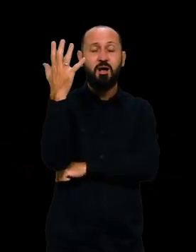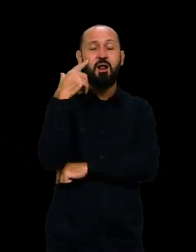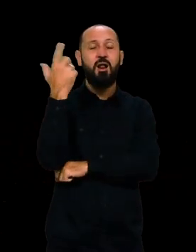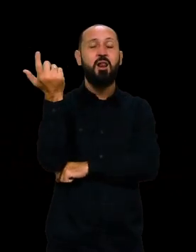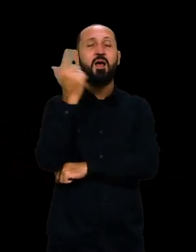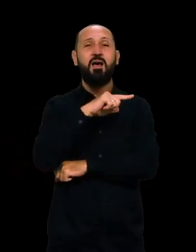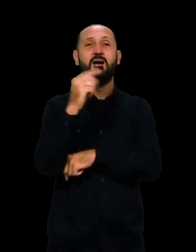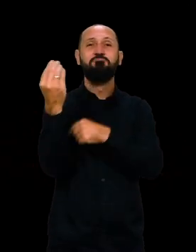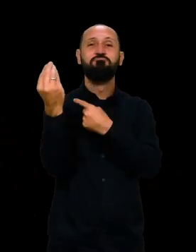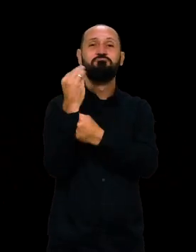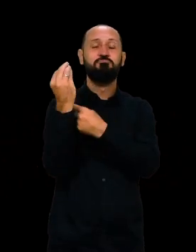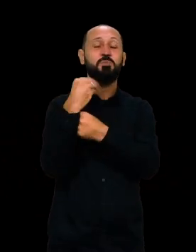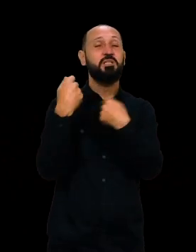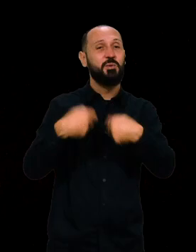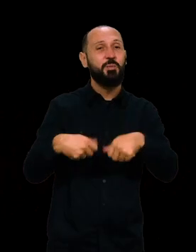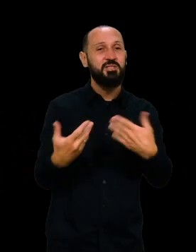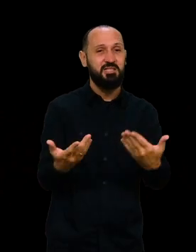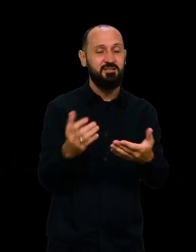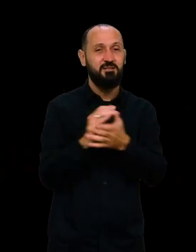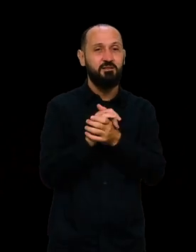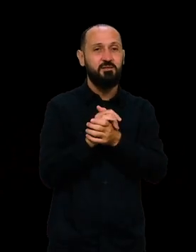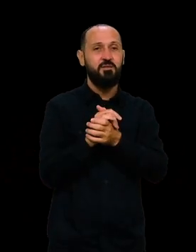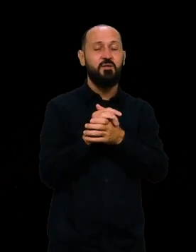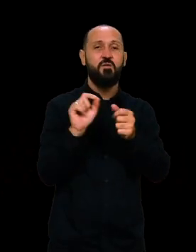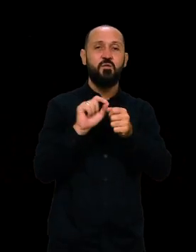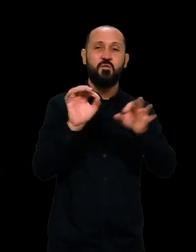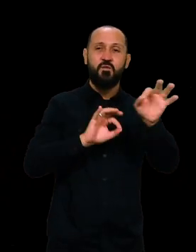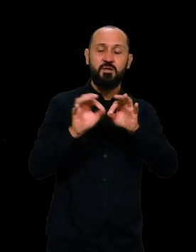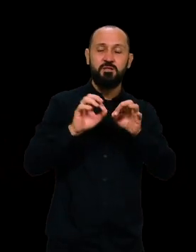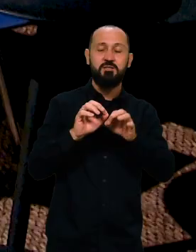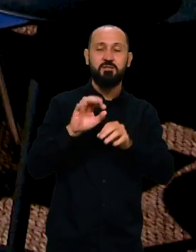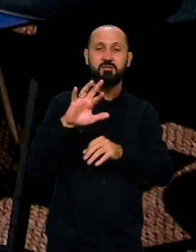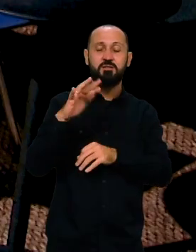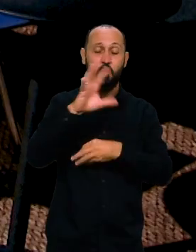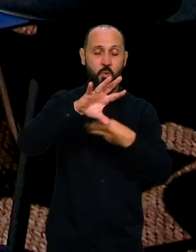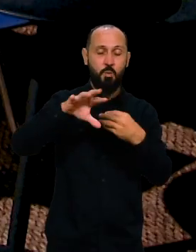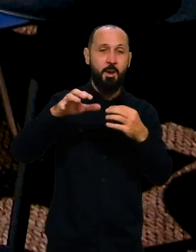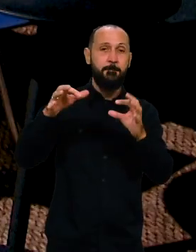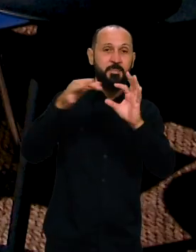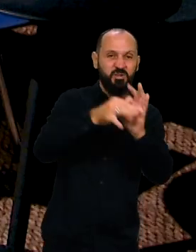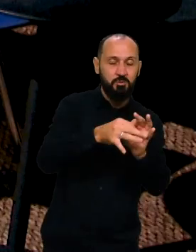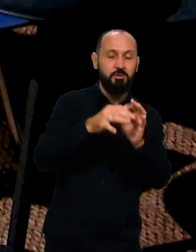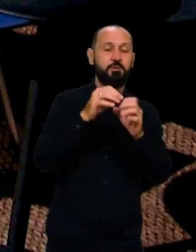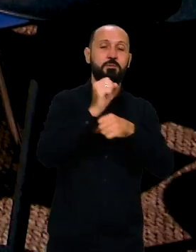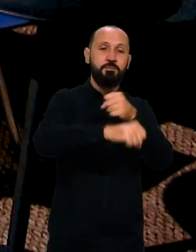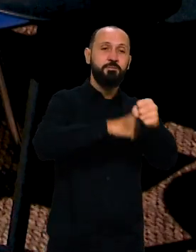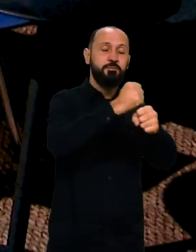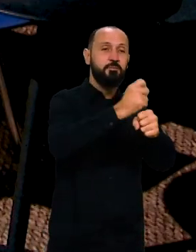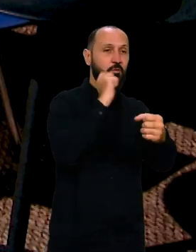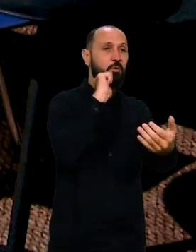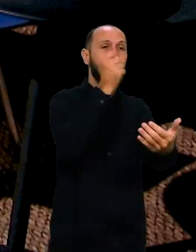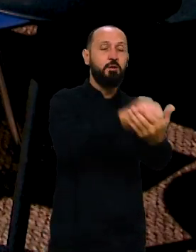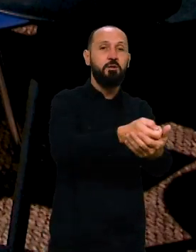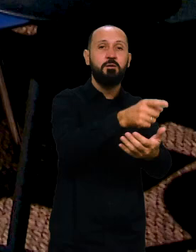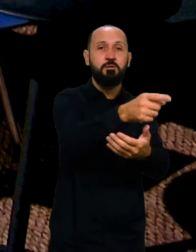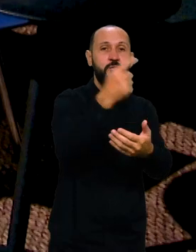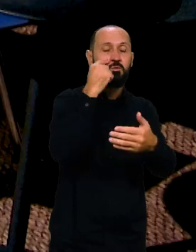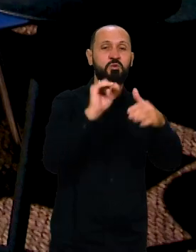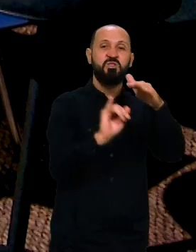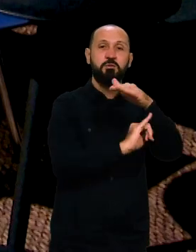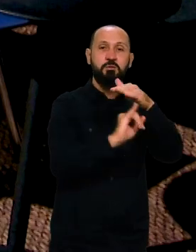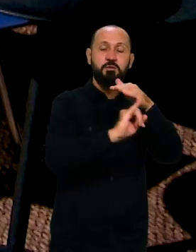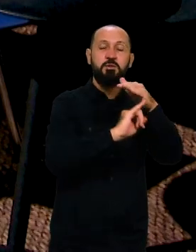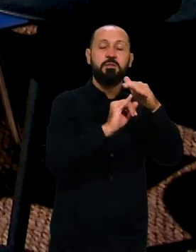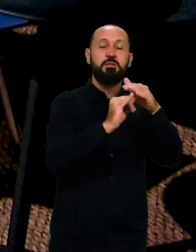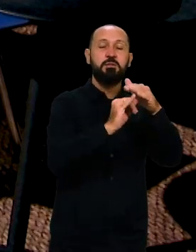né? A natureza, ela dá a resposta para o que você precisa. Eu vou só fazer um cross agora, falar que depois, anos mais tarde, a gente foi